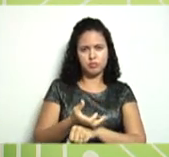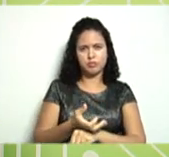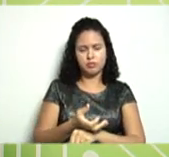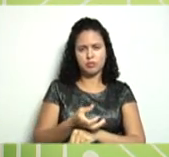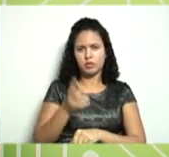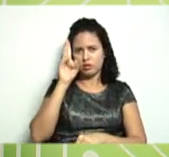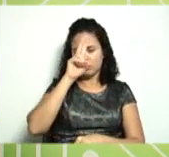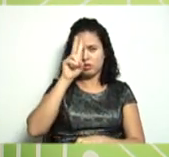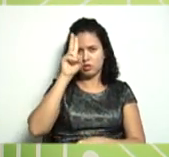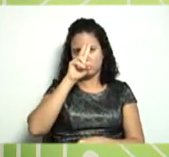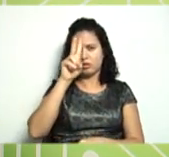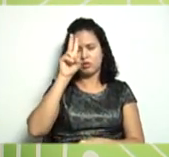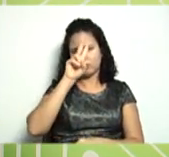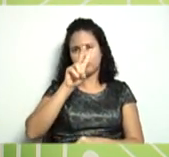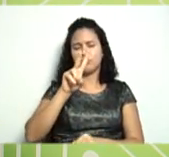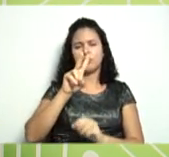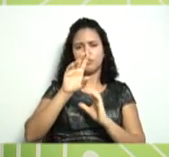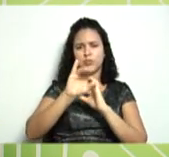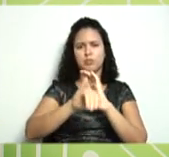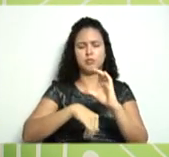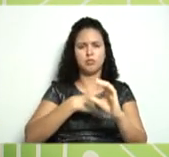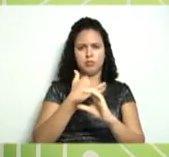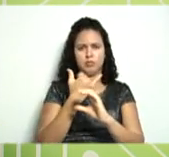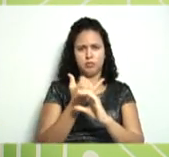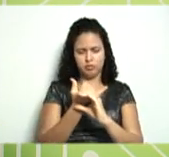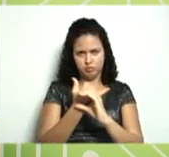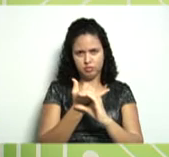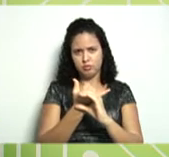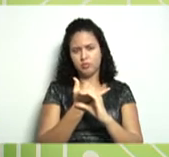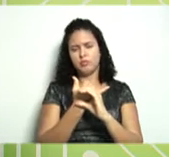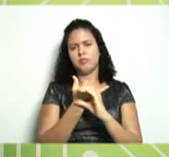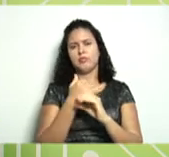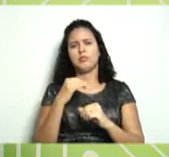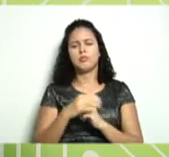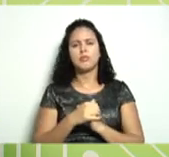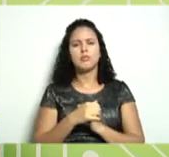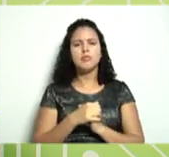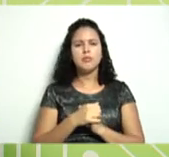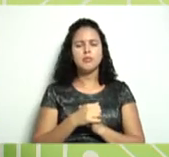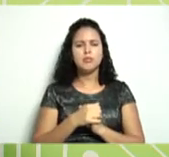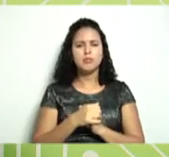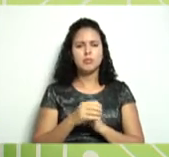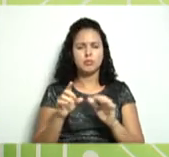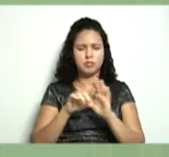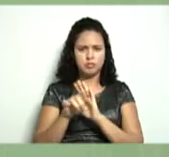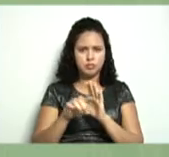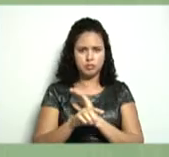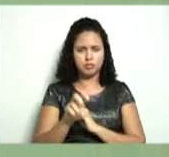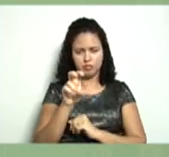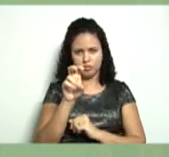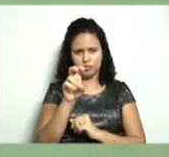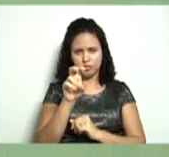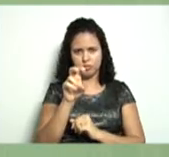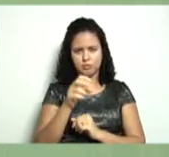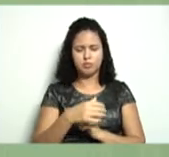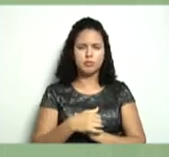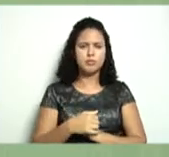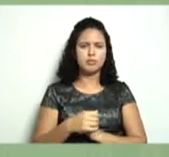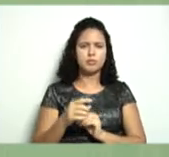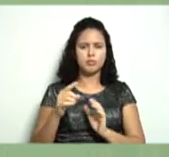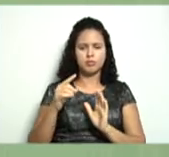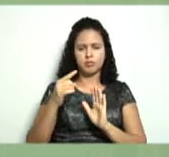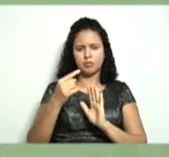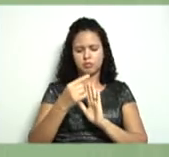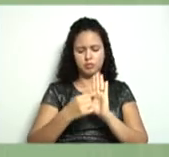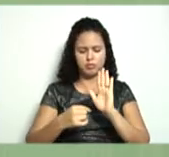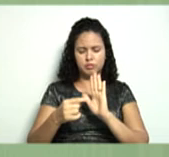retomando a ver as nossas aulas, que elas estão disponíveis para vocês no YouTube. Vamos, então, à questão número 5. Assinale a